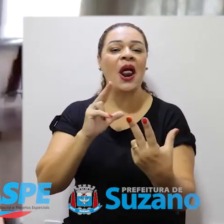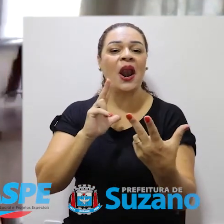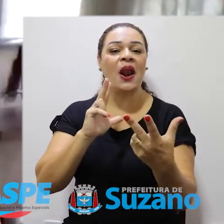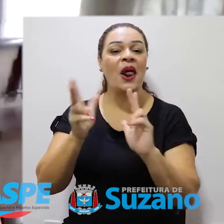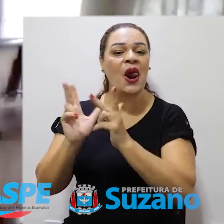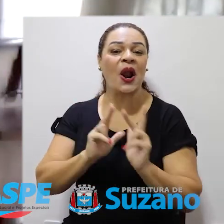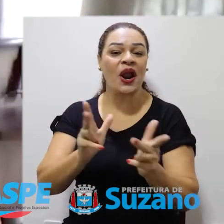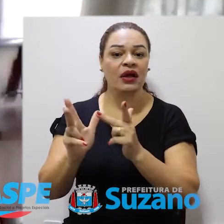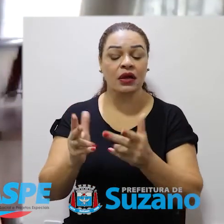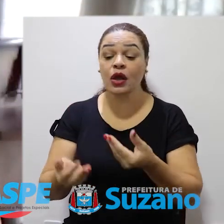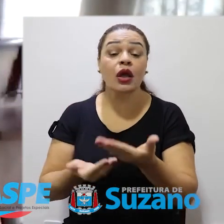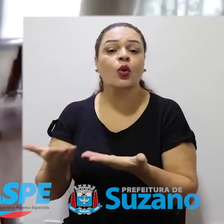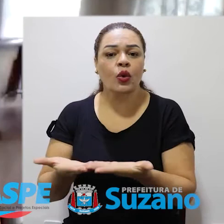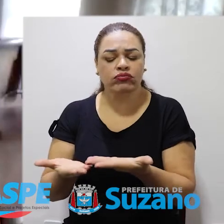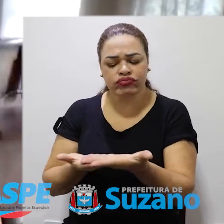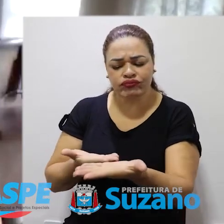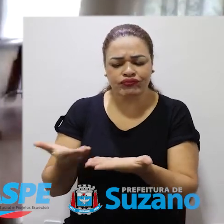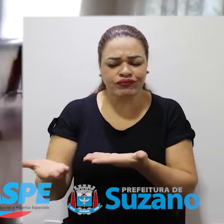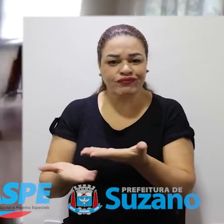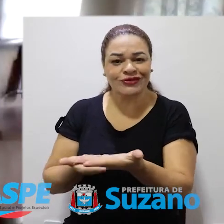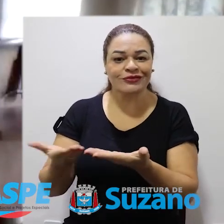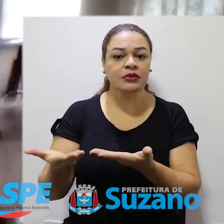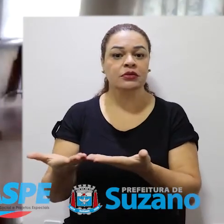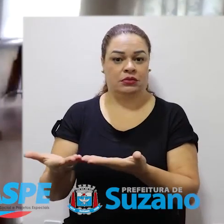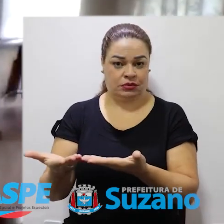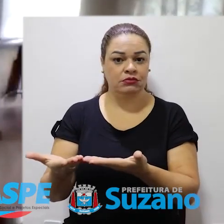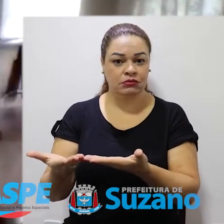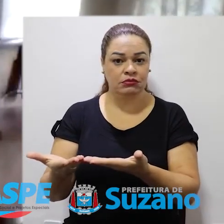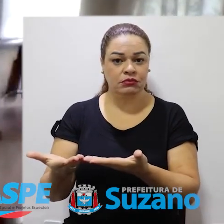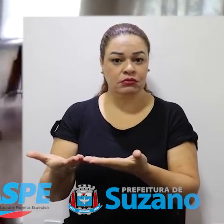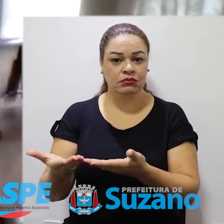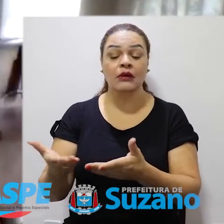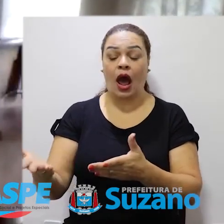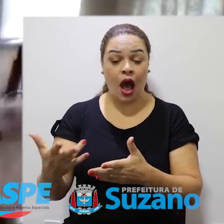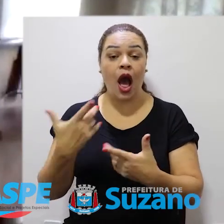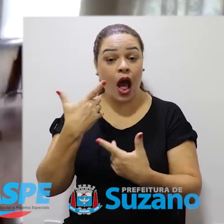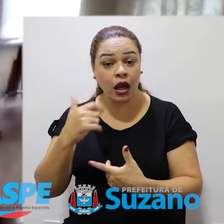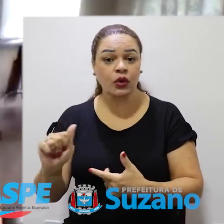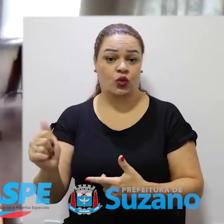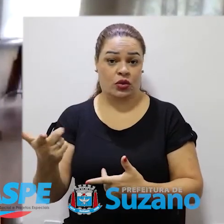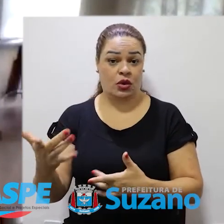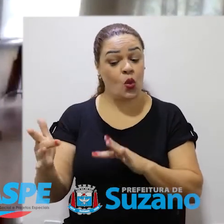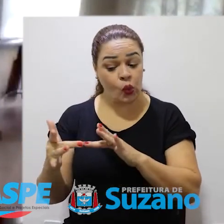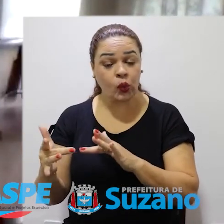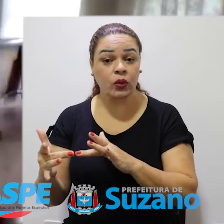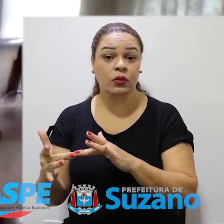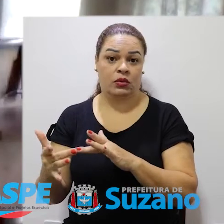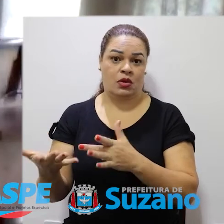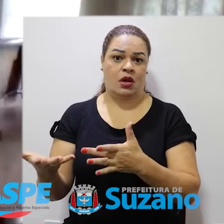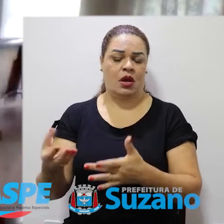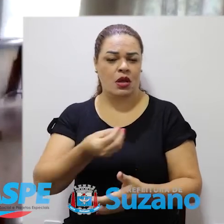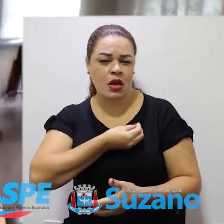elas medeiam isso? Elas medeiam isso através da língua. Crianças surdas, durante muitos anos, foram privadas desse tipo de contato, de